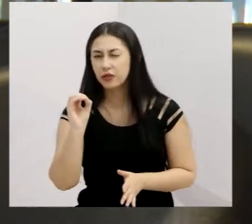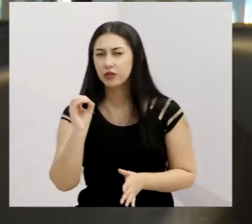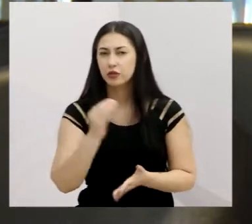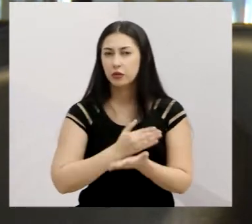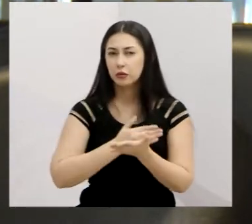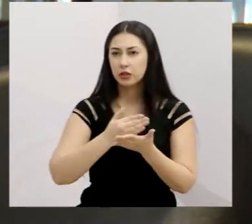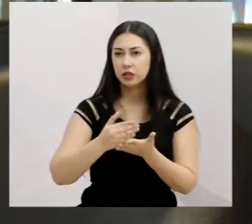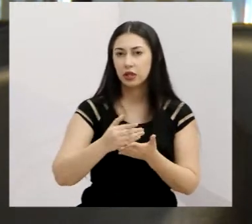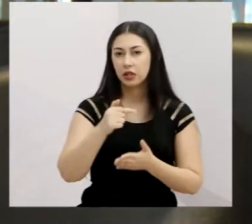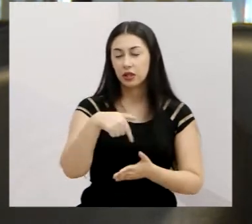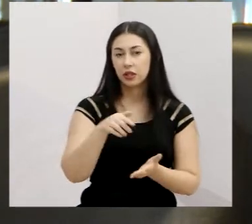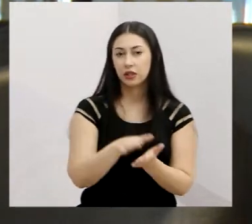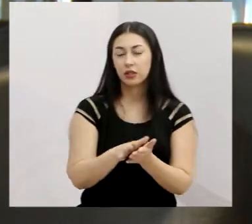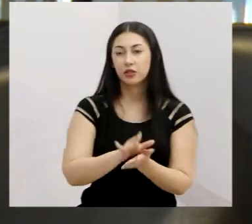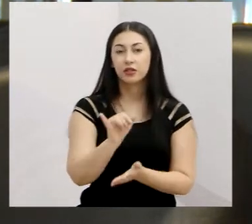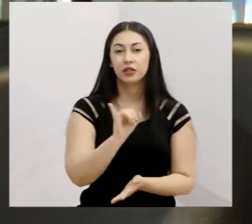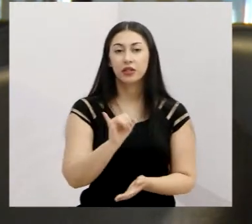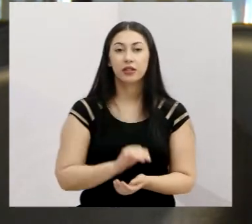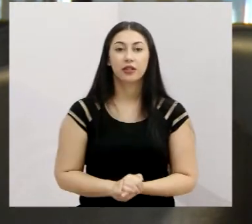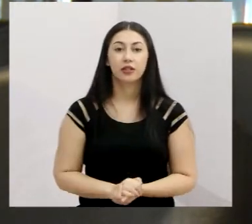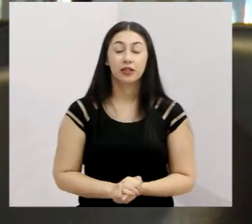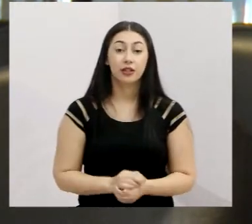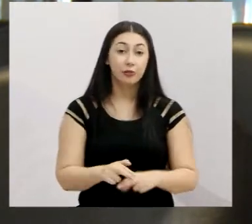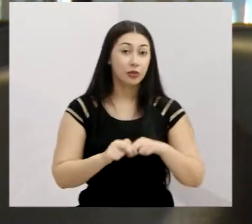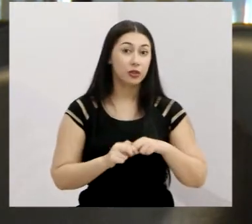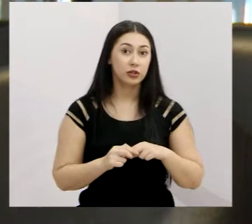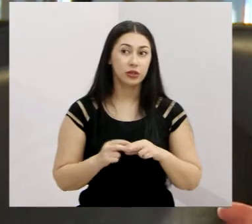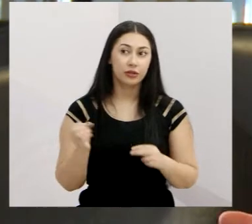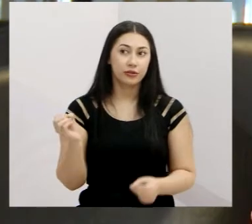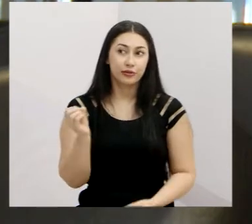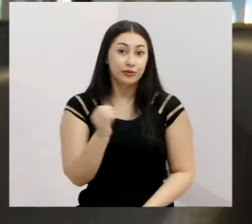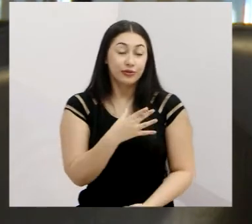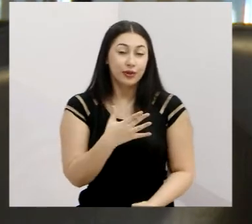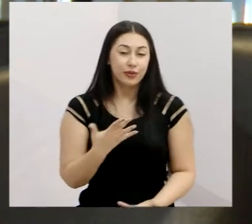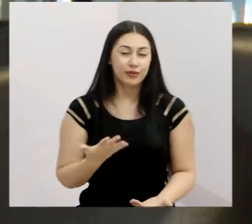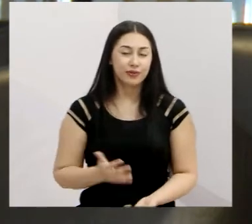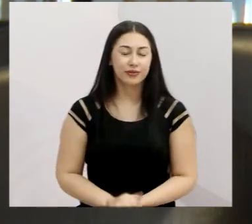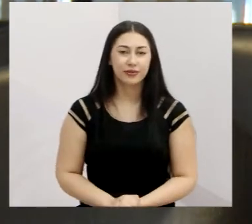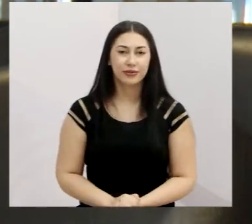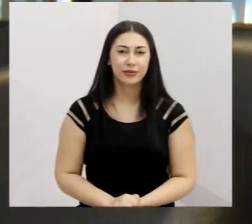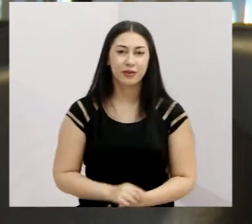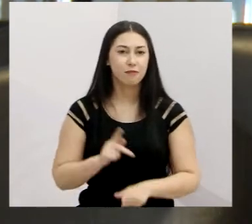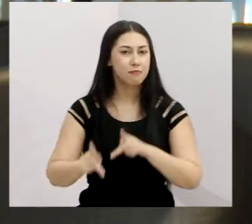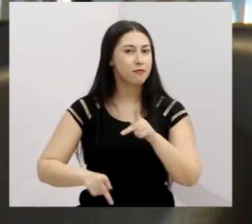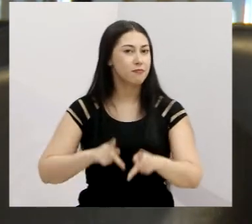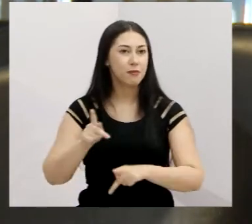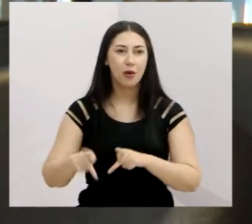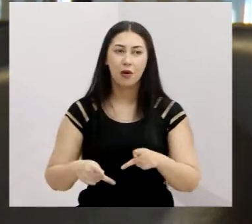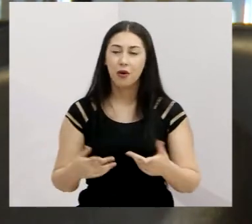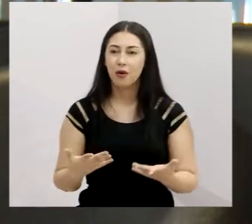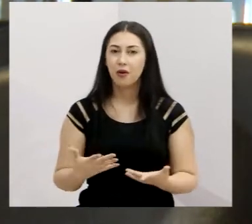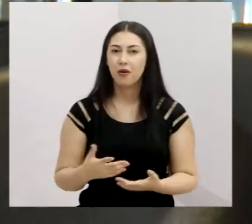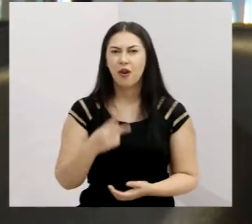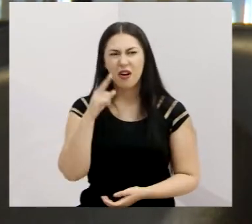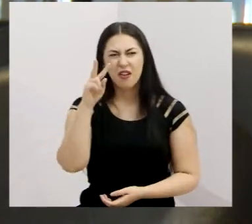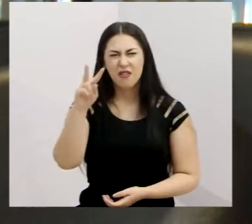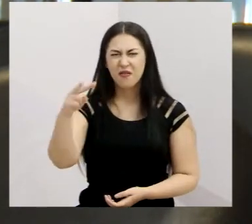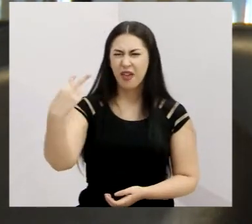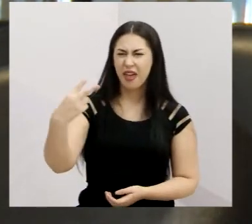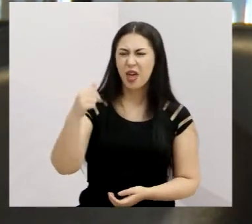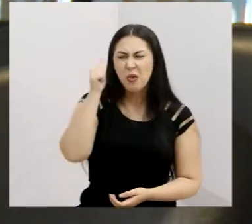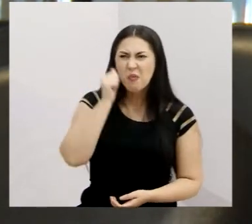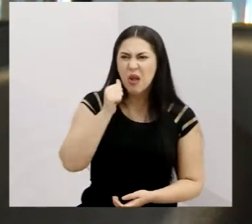Jacareí então é tudo novo né tudo novo para a população para mulher viatura